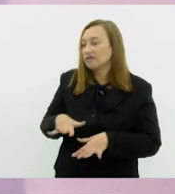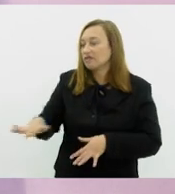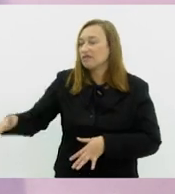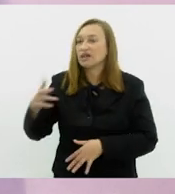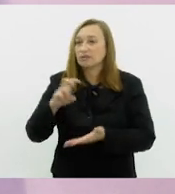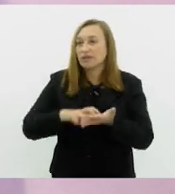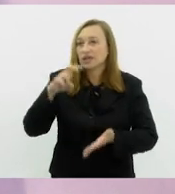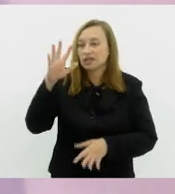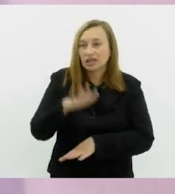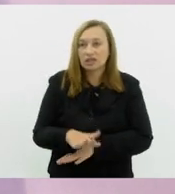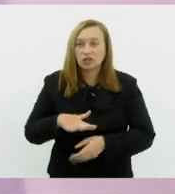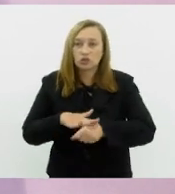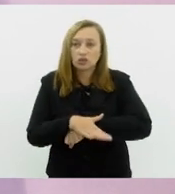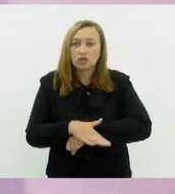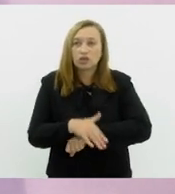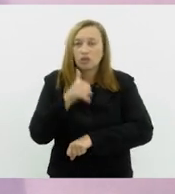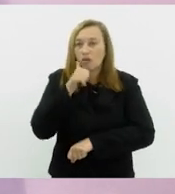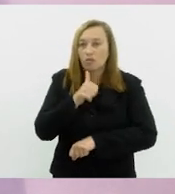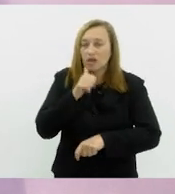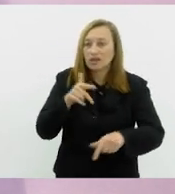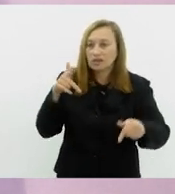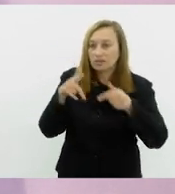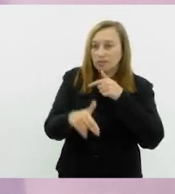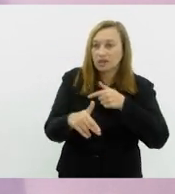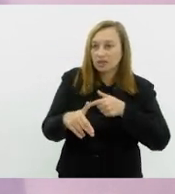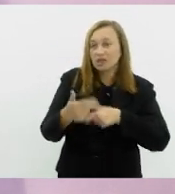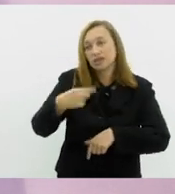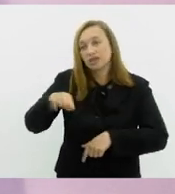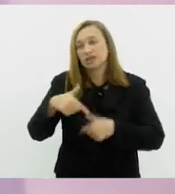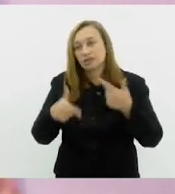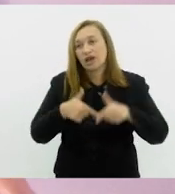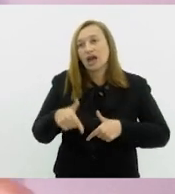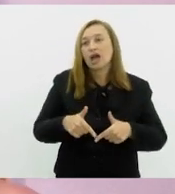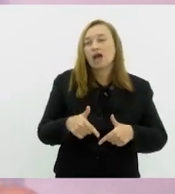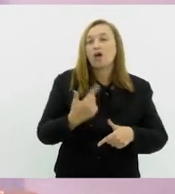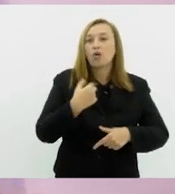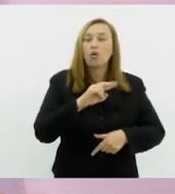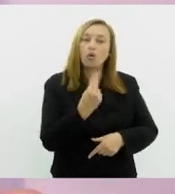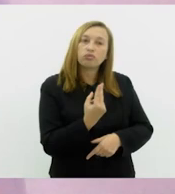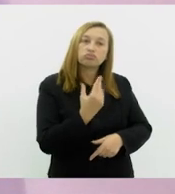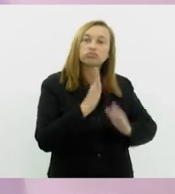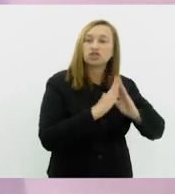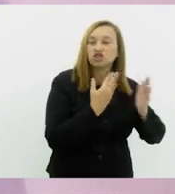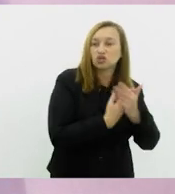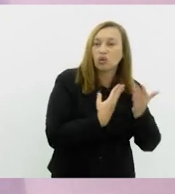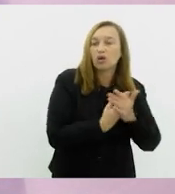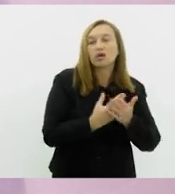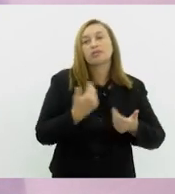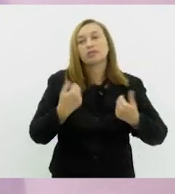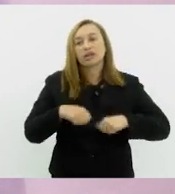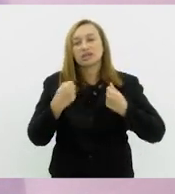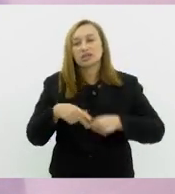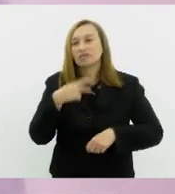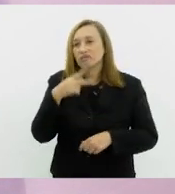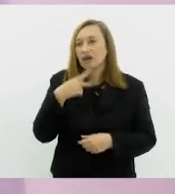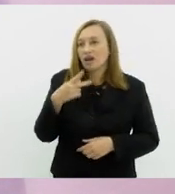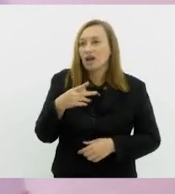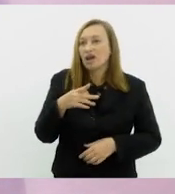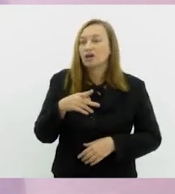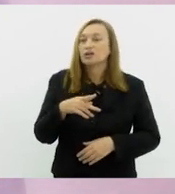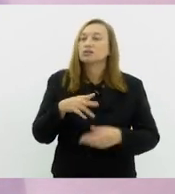as suas vidas extremamente violadas e fragilizadas. Então, a gente precisa tratar disso de maneira muito,